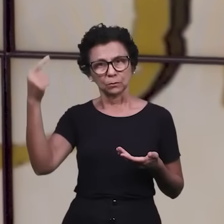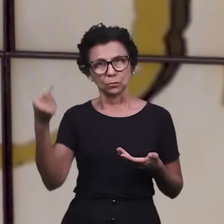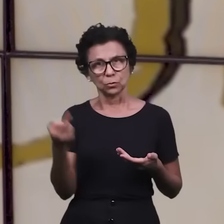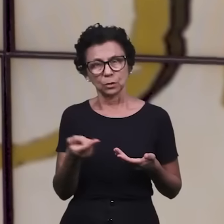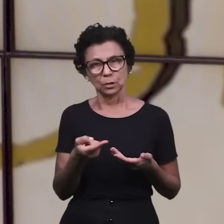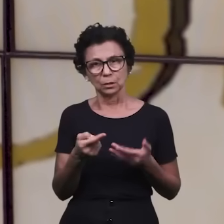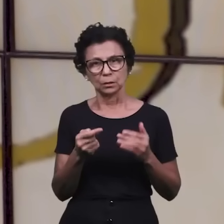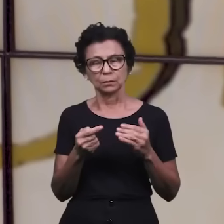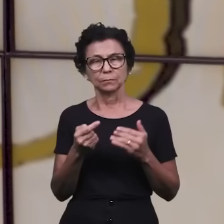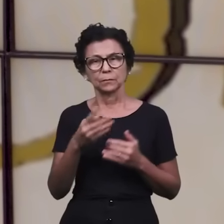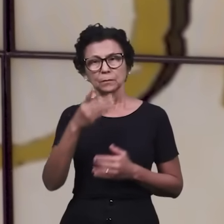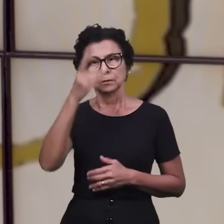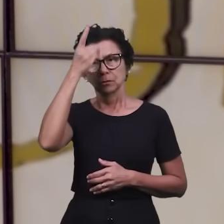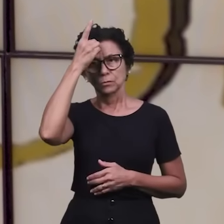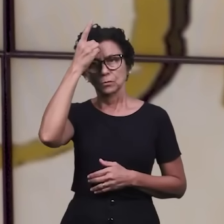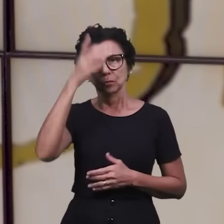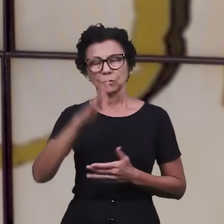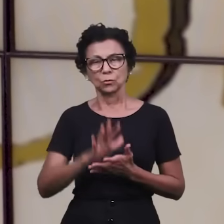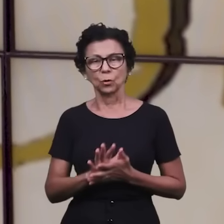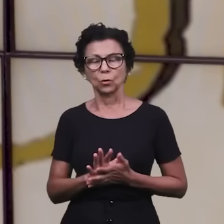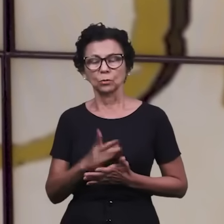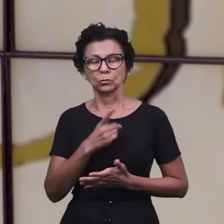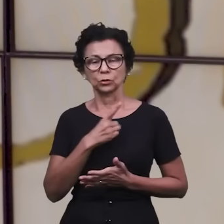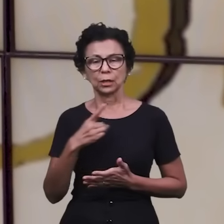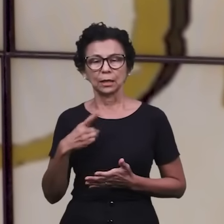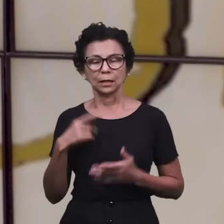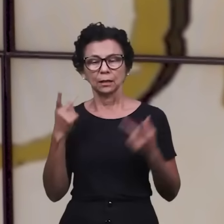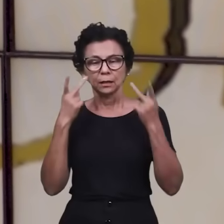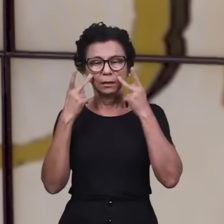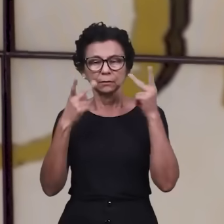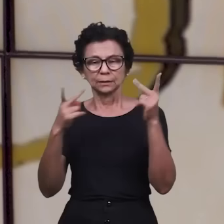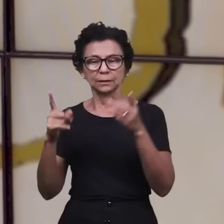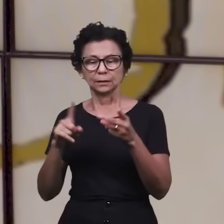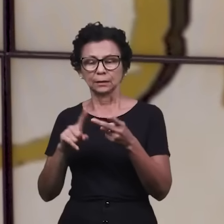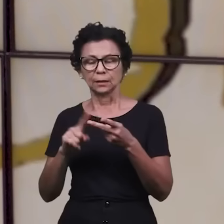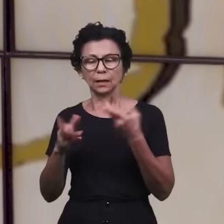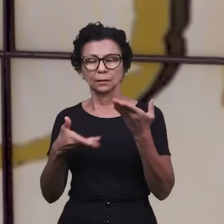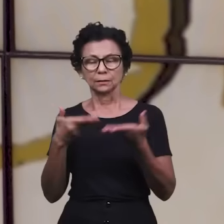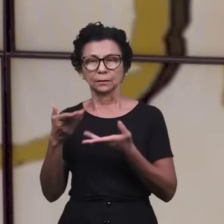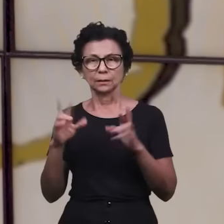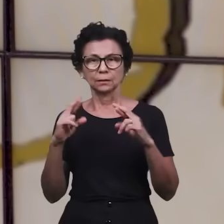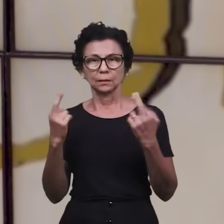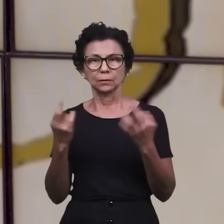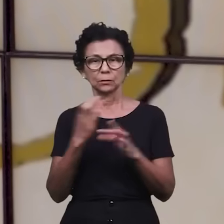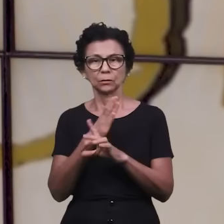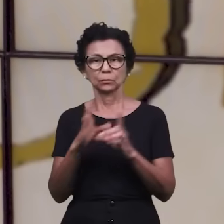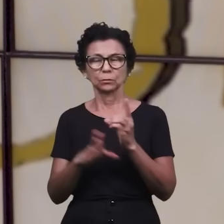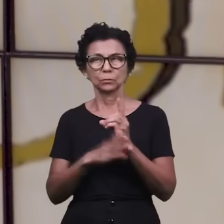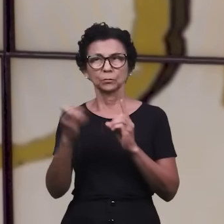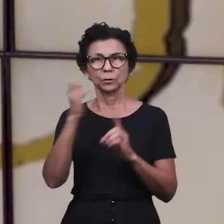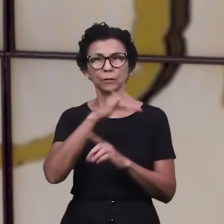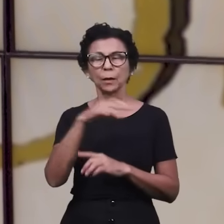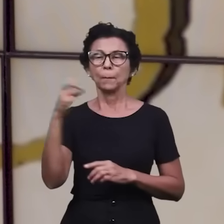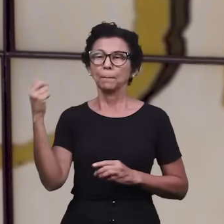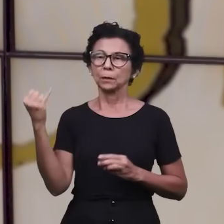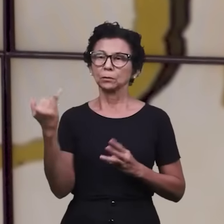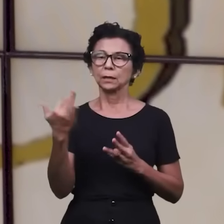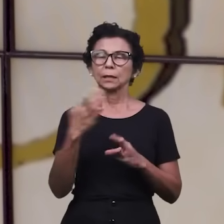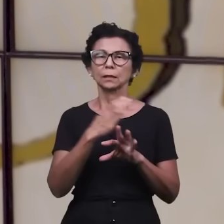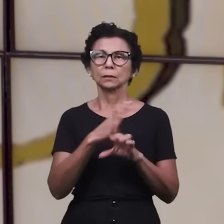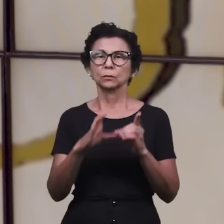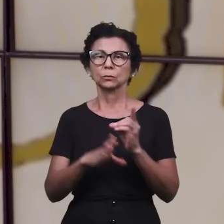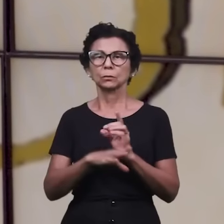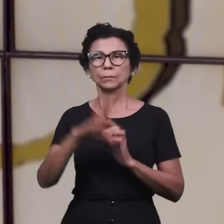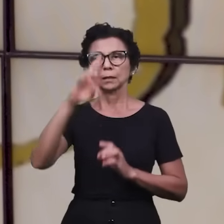com os dons é muito grande. Nas visitas, na assistência, na reunião do culto profético, nas madrugadas, no culto